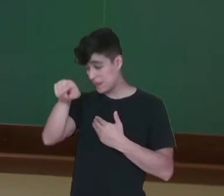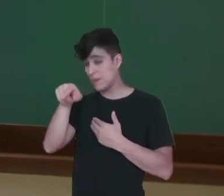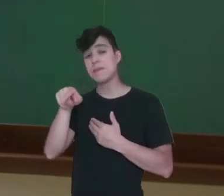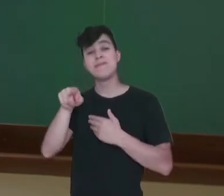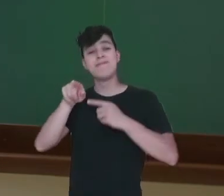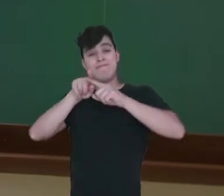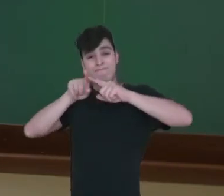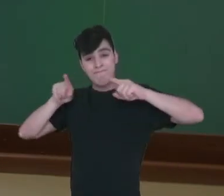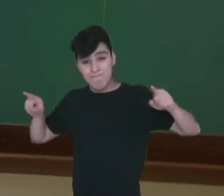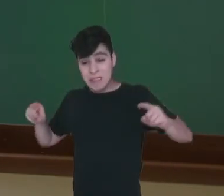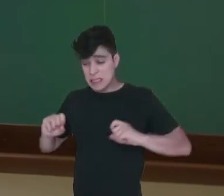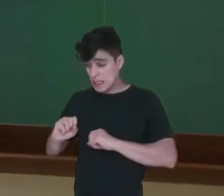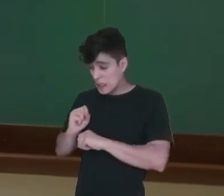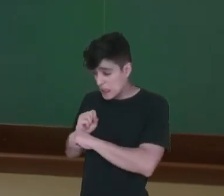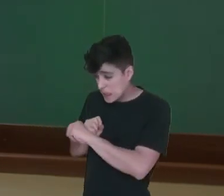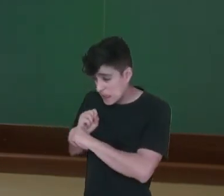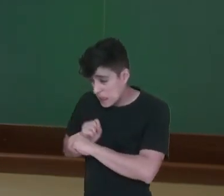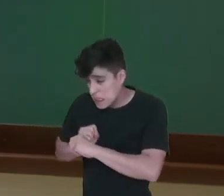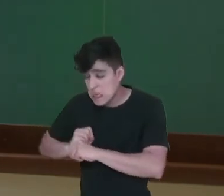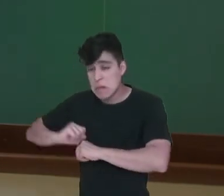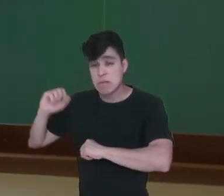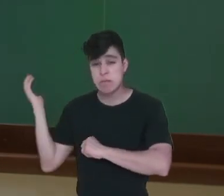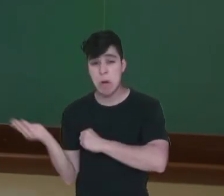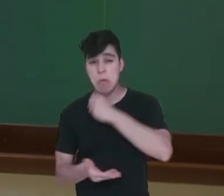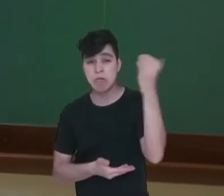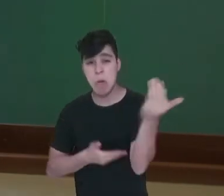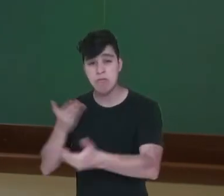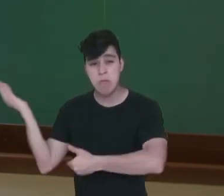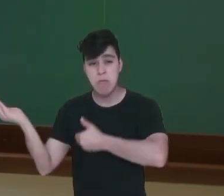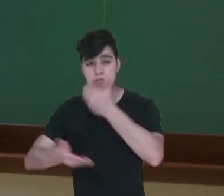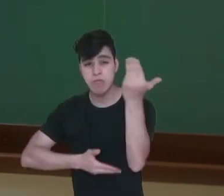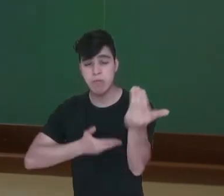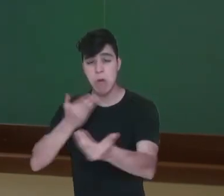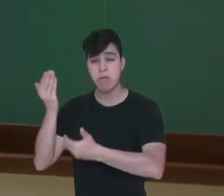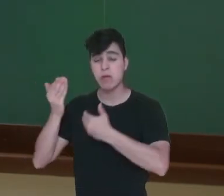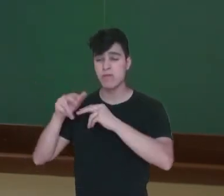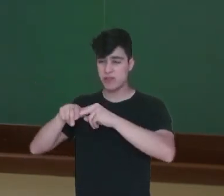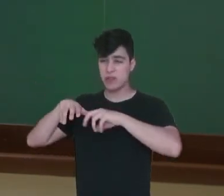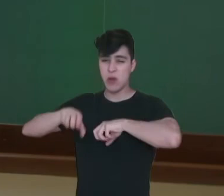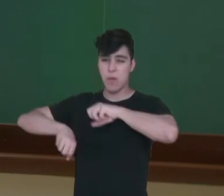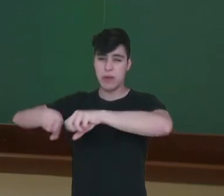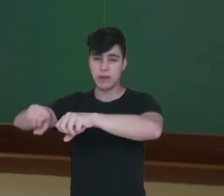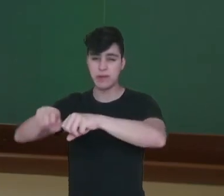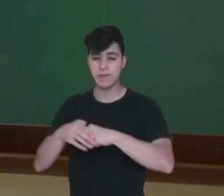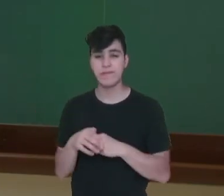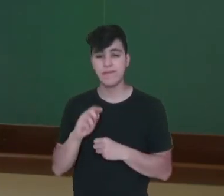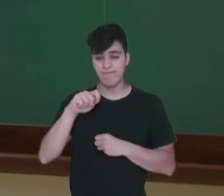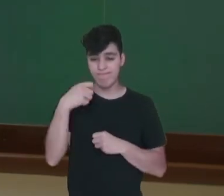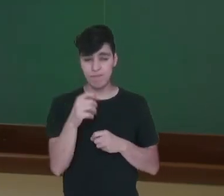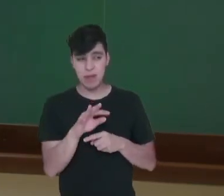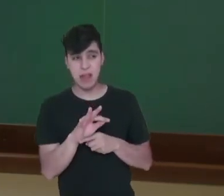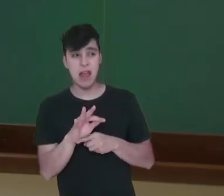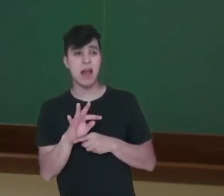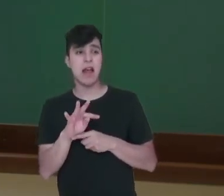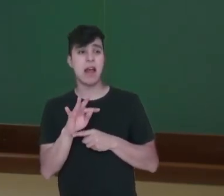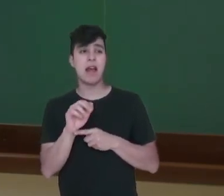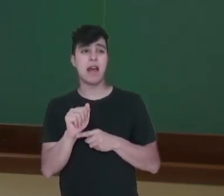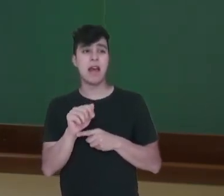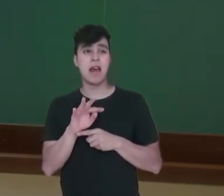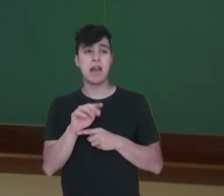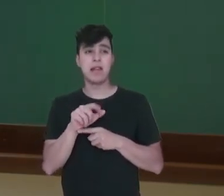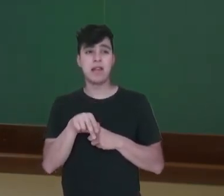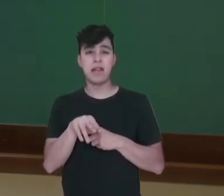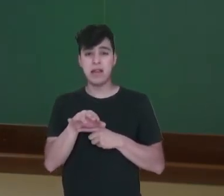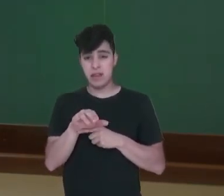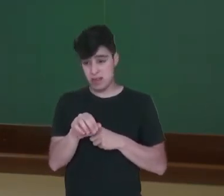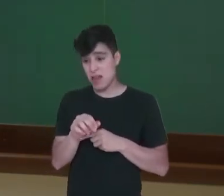desmatamento ao longo da história de ocupação do território brasileiro foi a Floresta Atlântica, né? Porque ela ocupa toda a costa